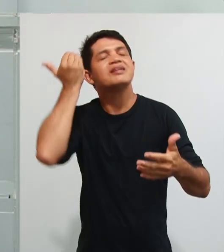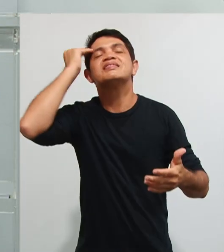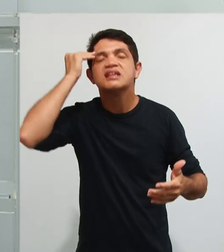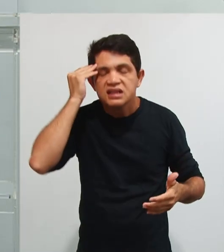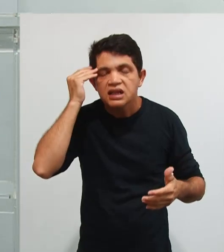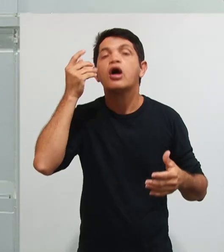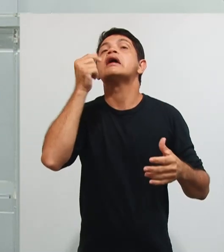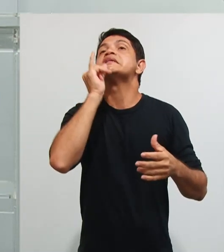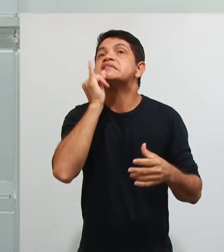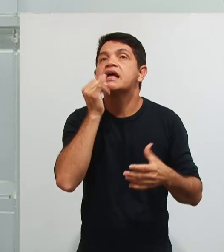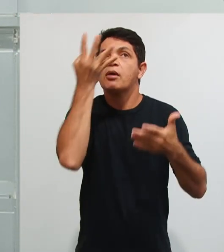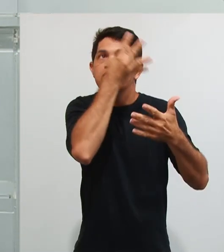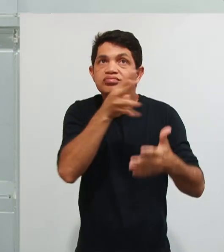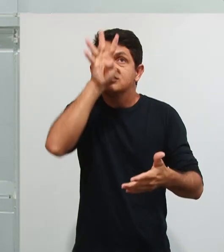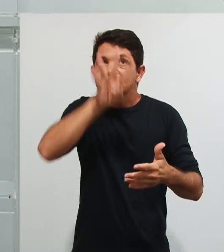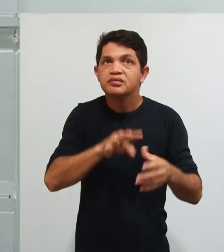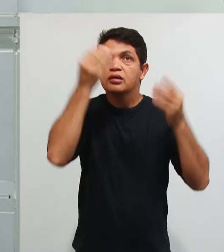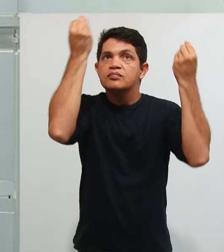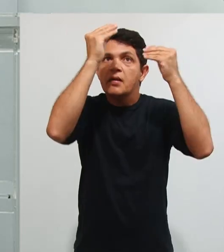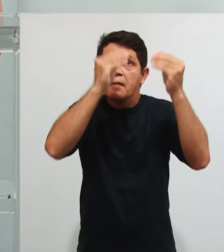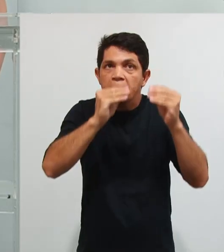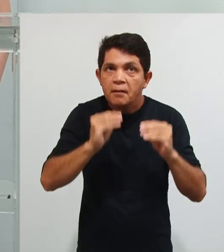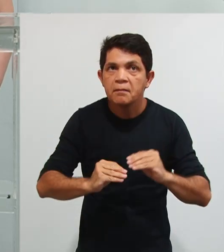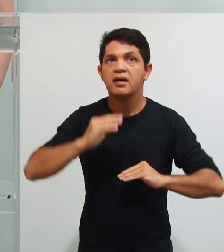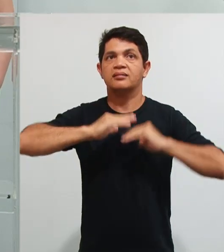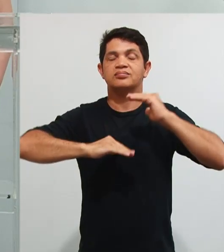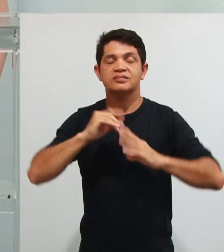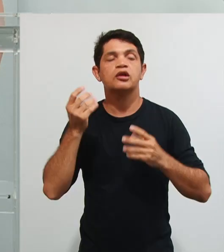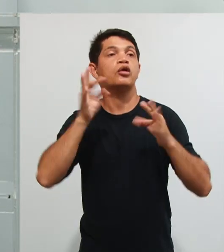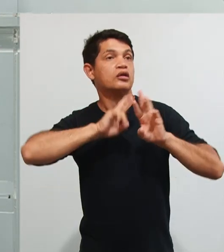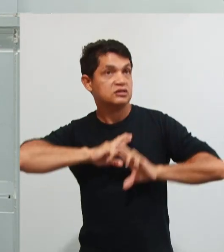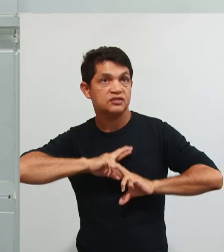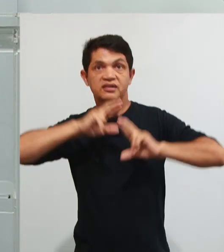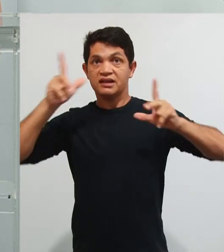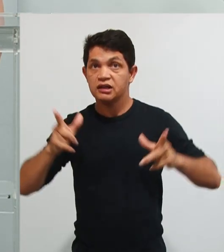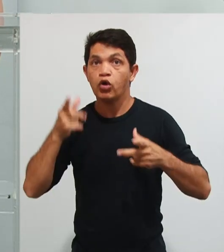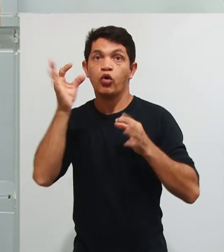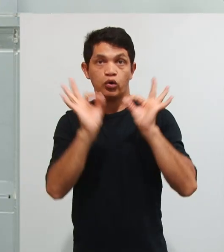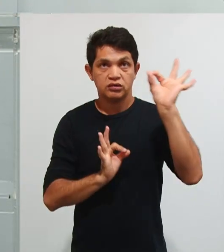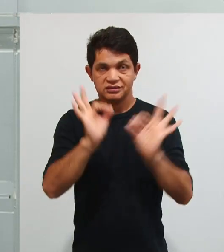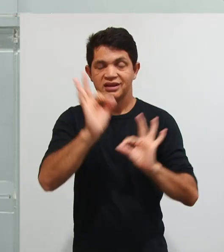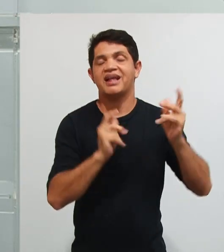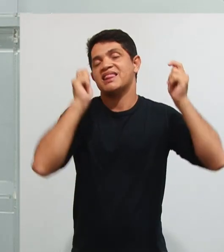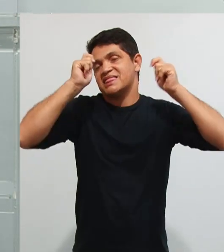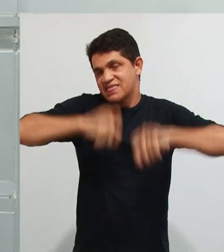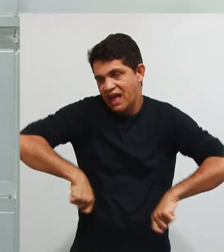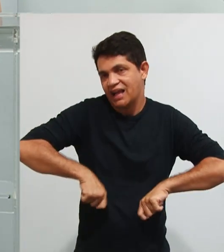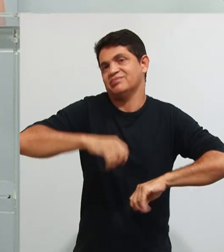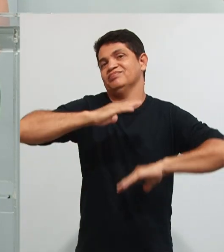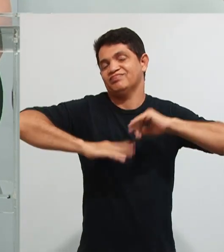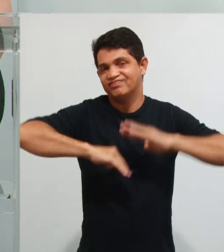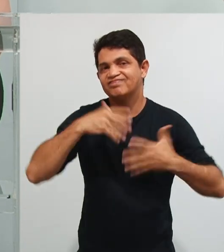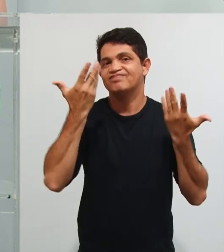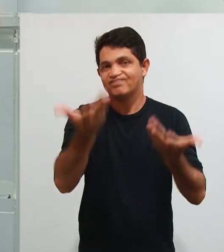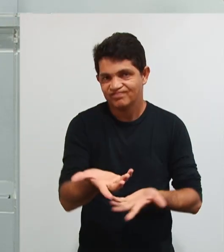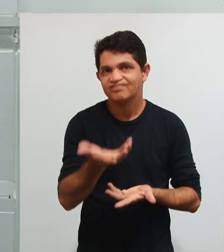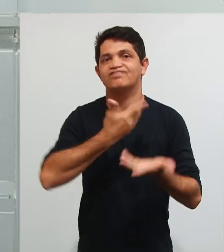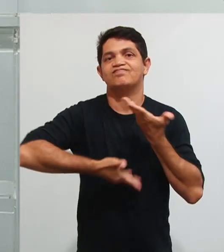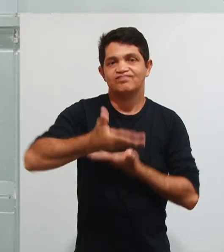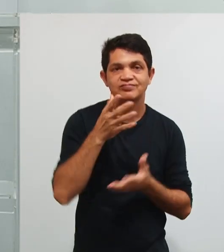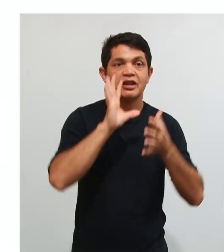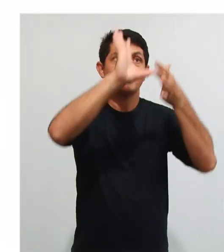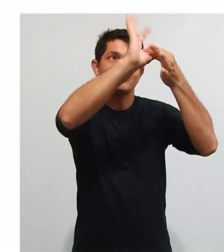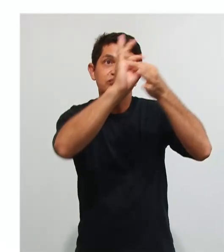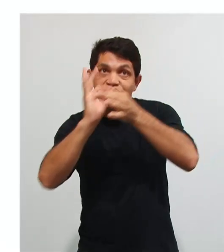a diferença que essa empresa, que essa organização tem dentro do seu